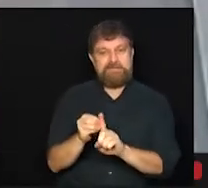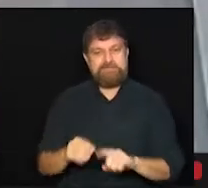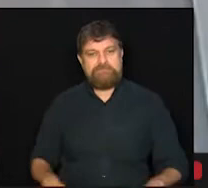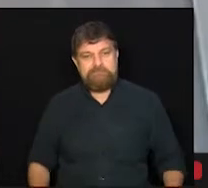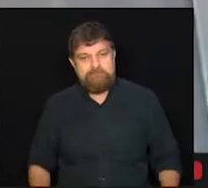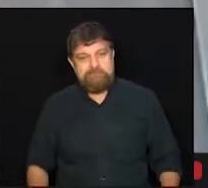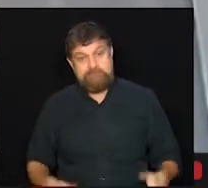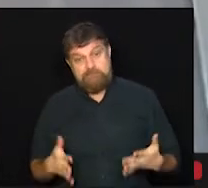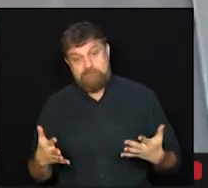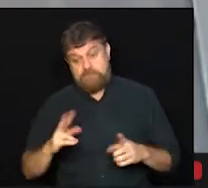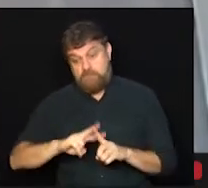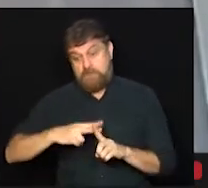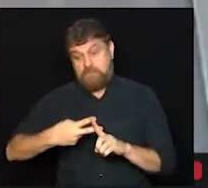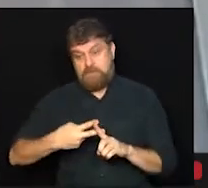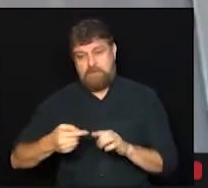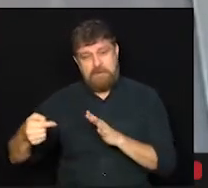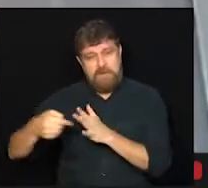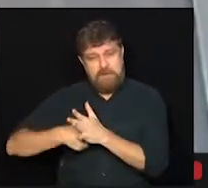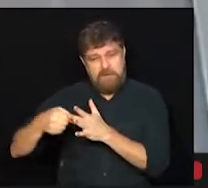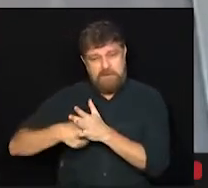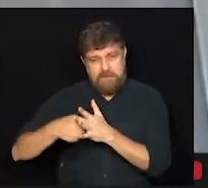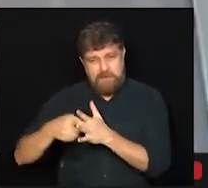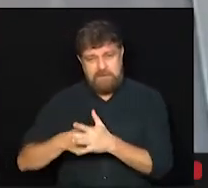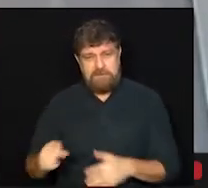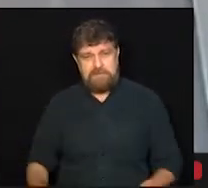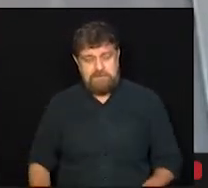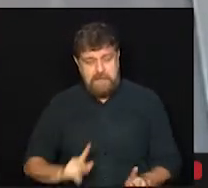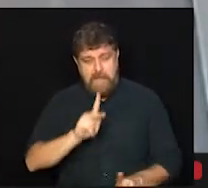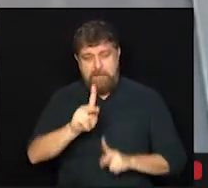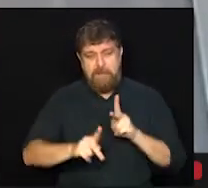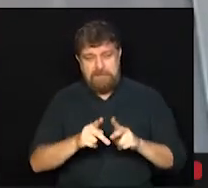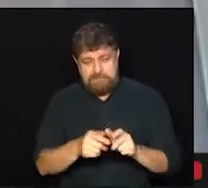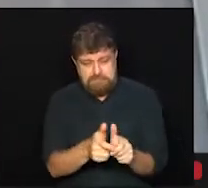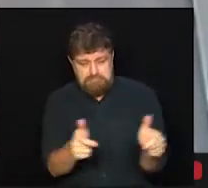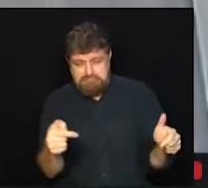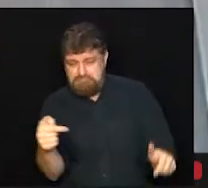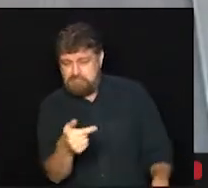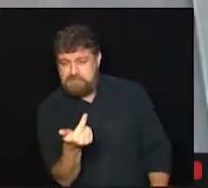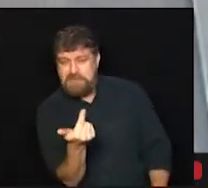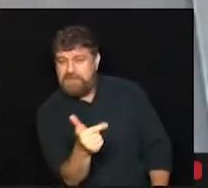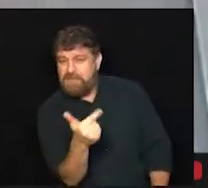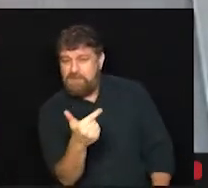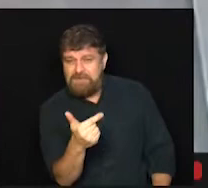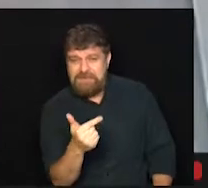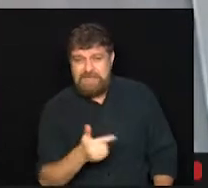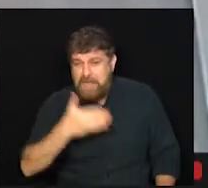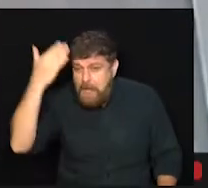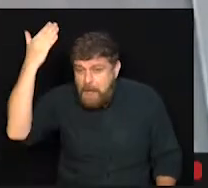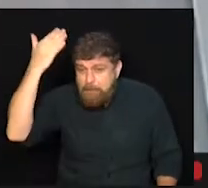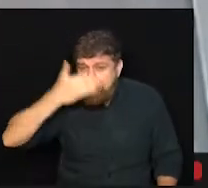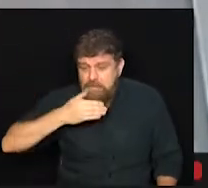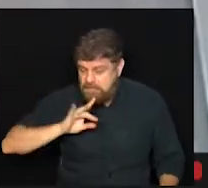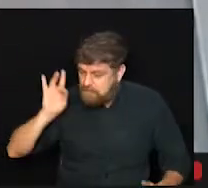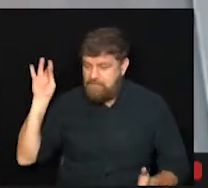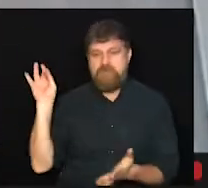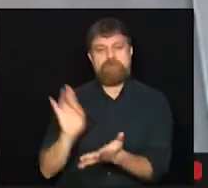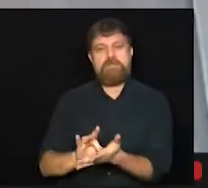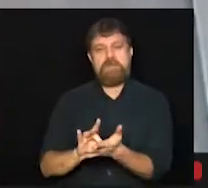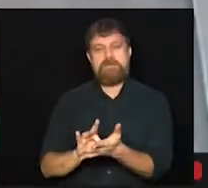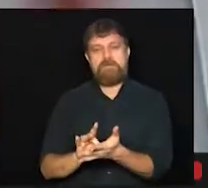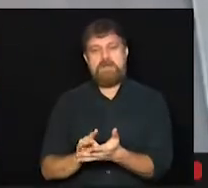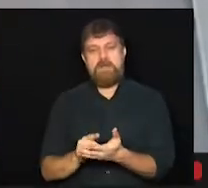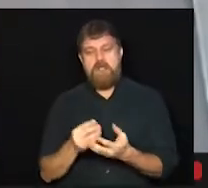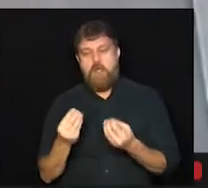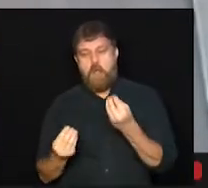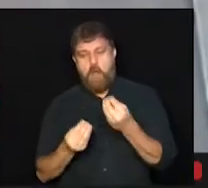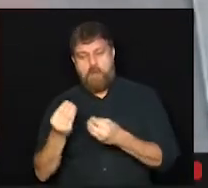Então, essa foi uma pergunta que você fez do ponto de vista populacional. Não existe exame que eu possa dizer como é que está. Eu